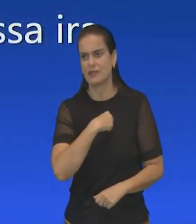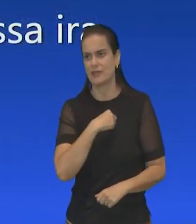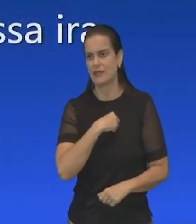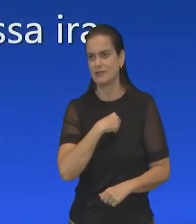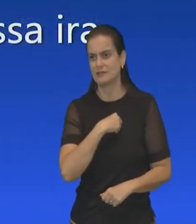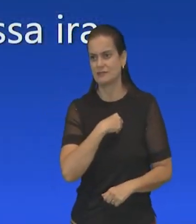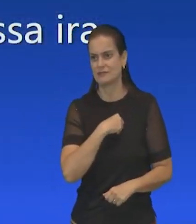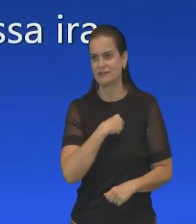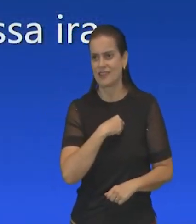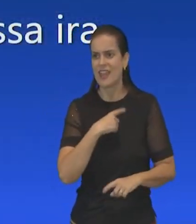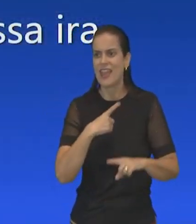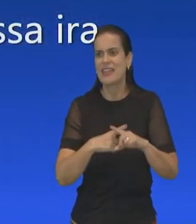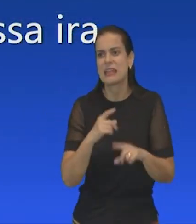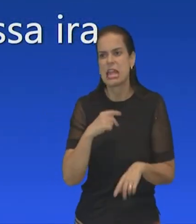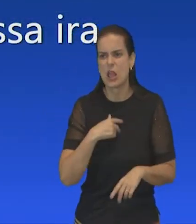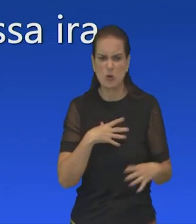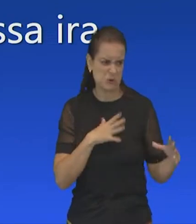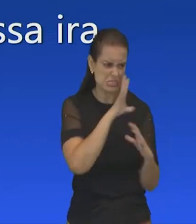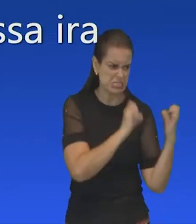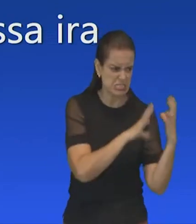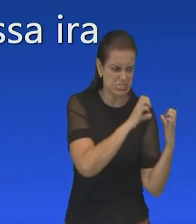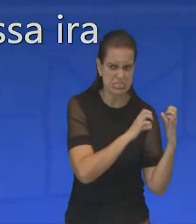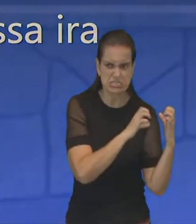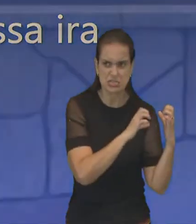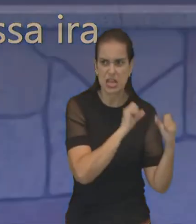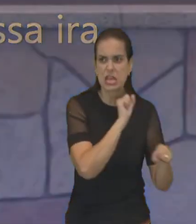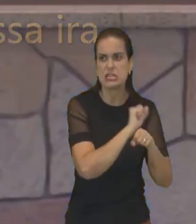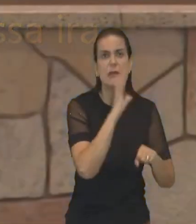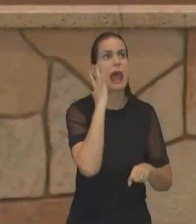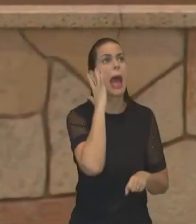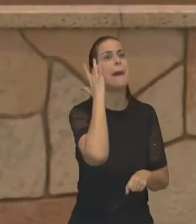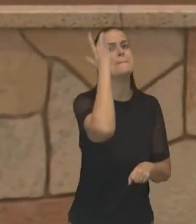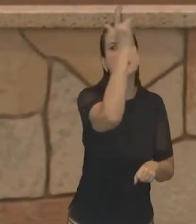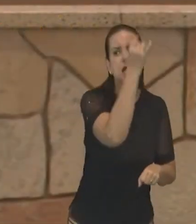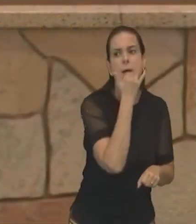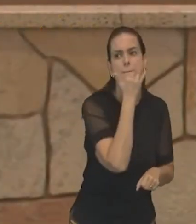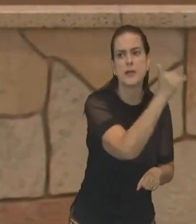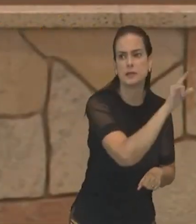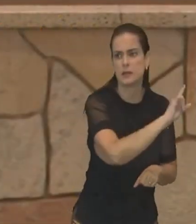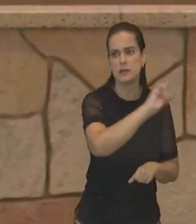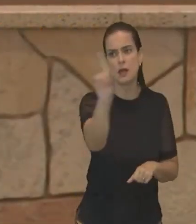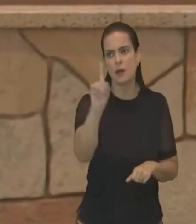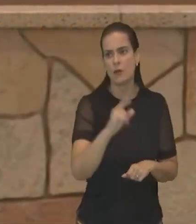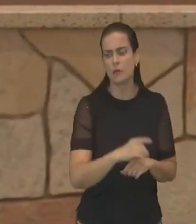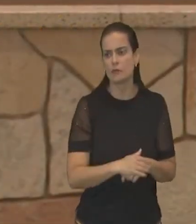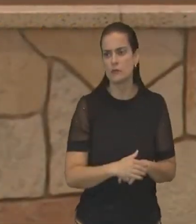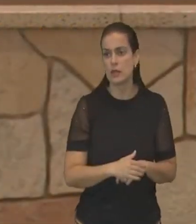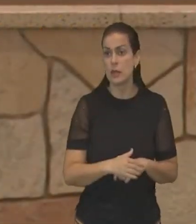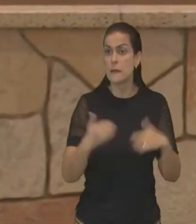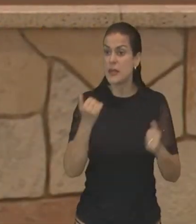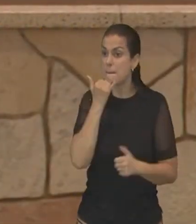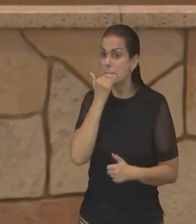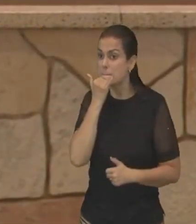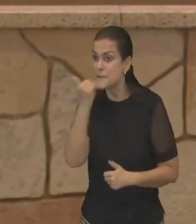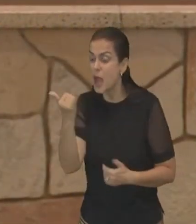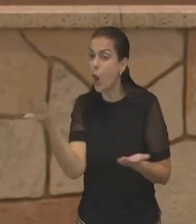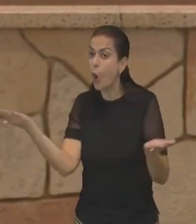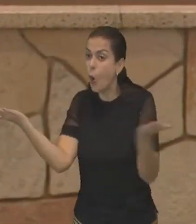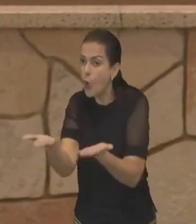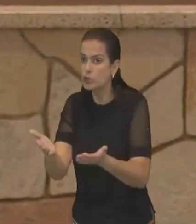ponha o sol sobre a vossa ira, e nem deis lugar ao diabo, porque geralmente quando estamos